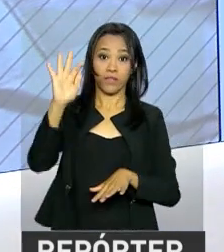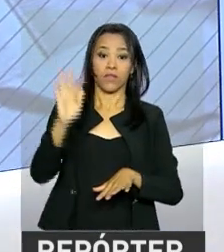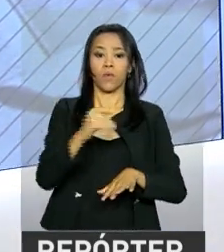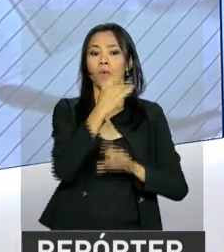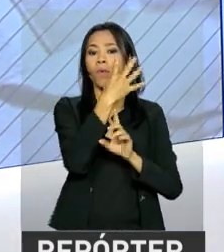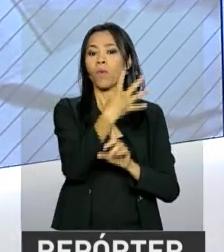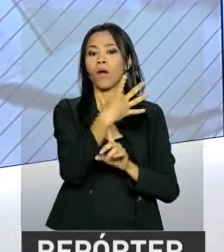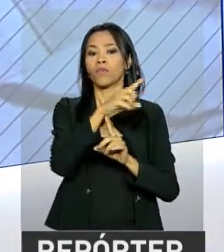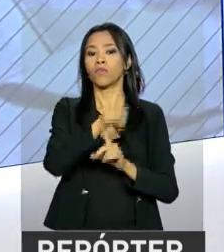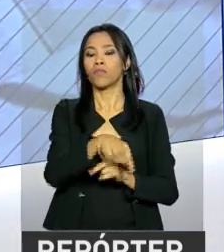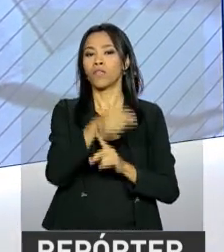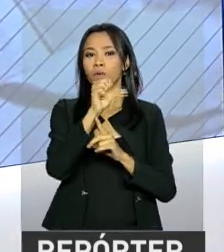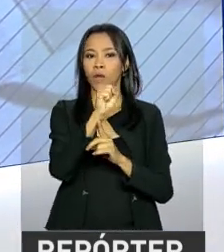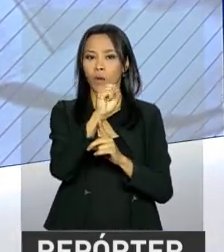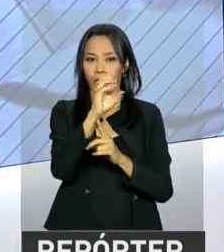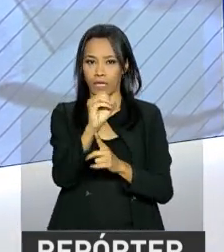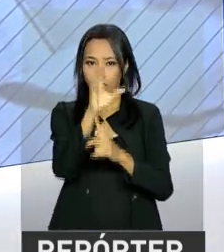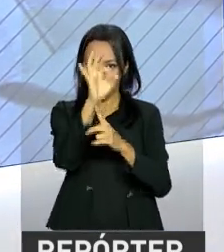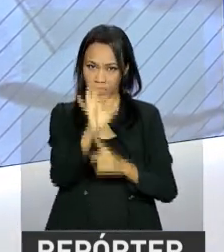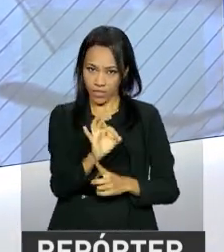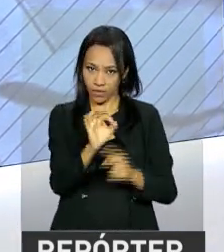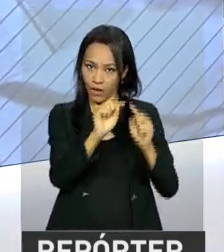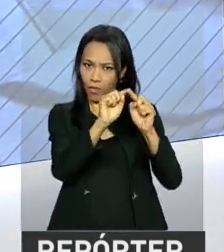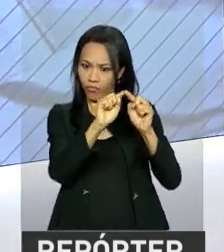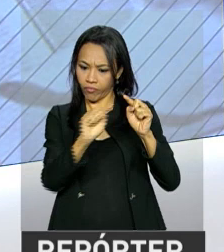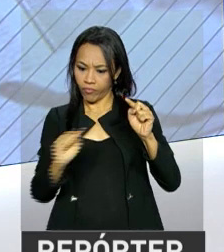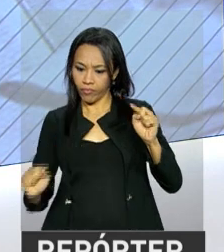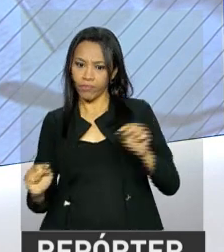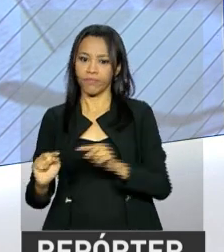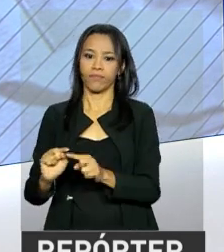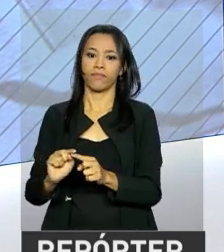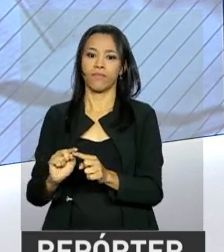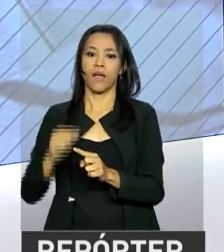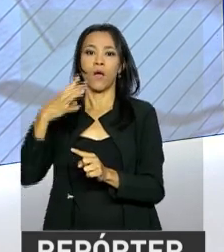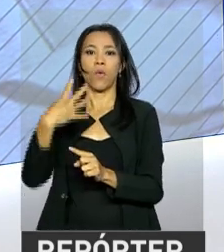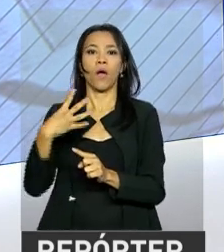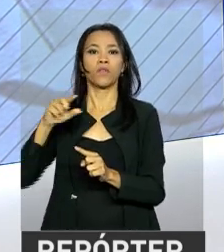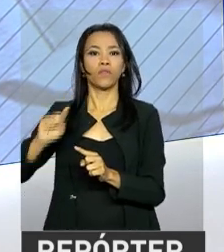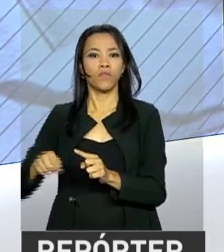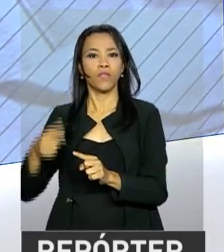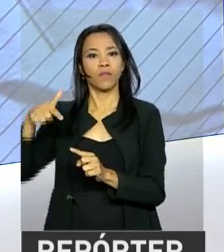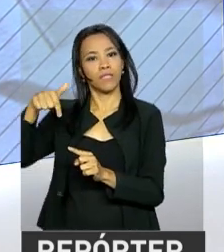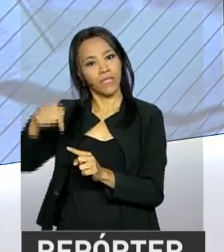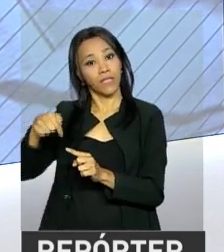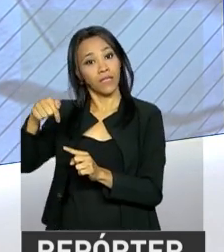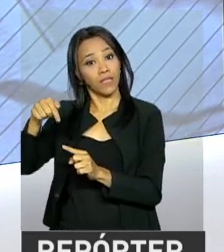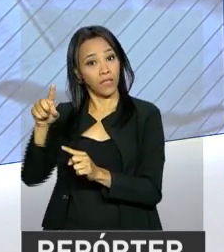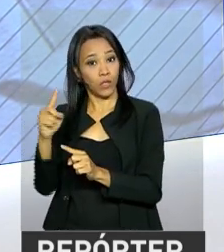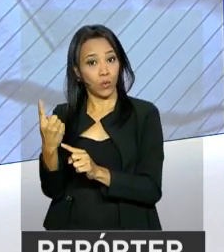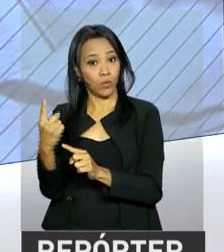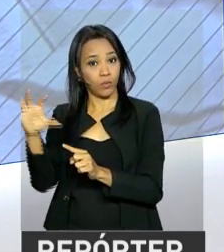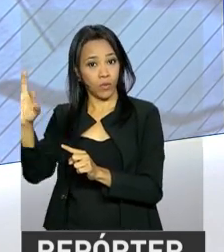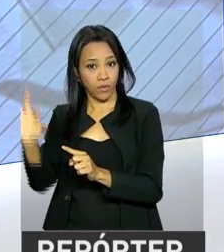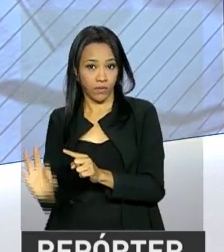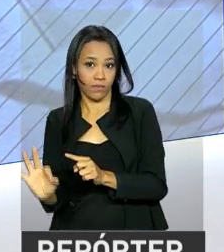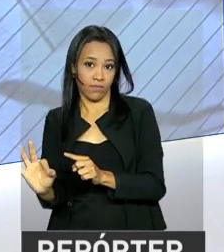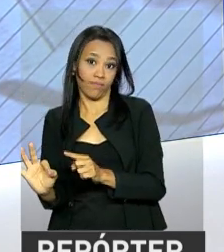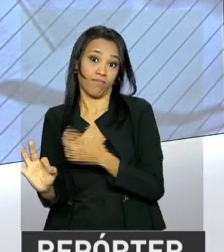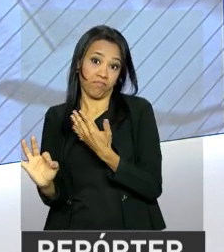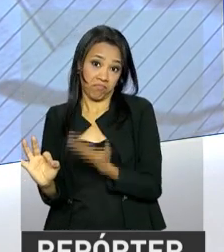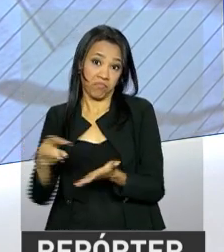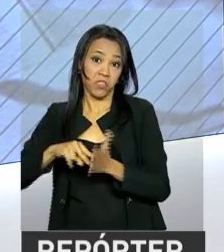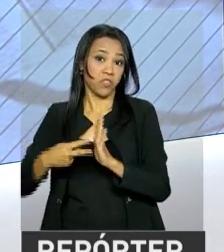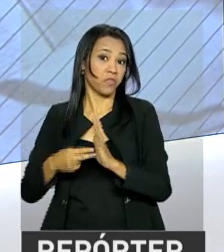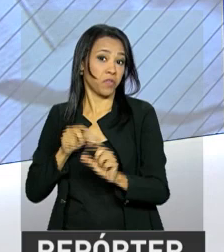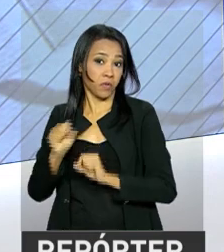em 4,80 por agora ela caiu para 4,71 por ou